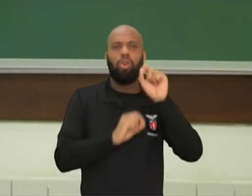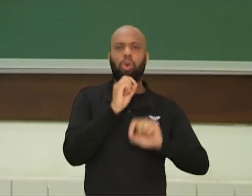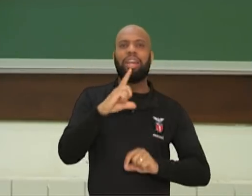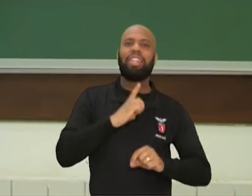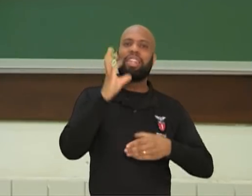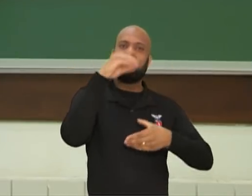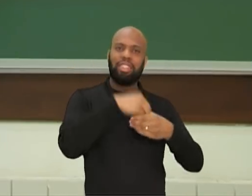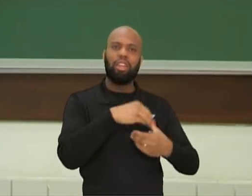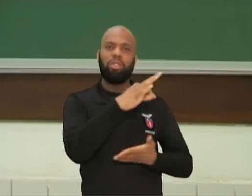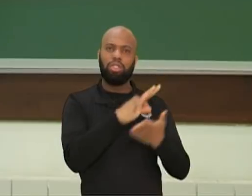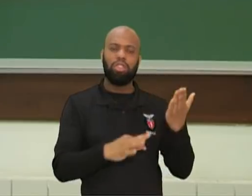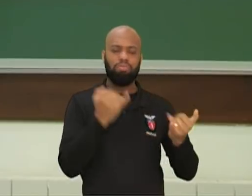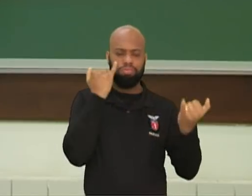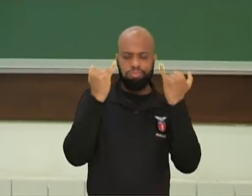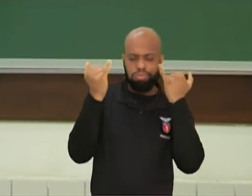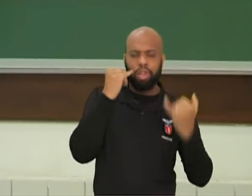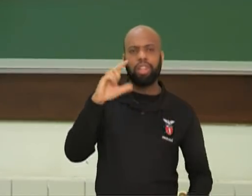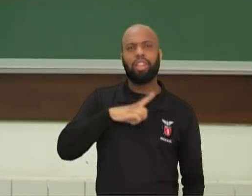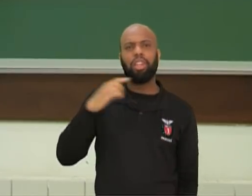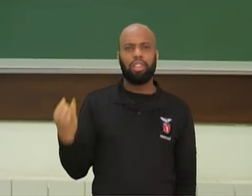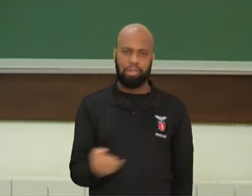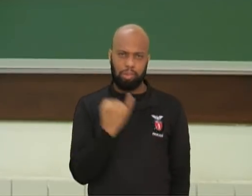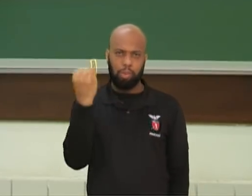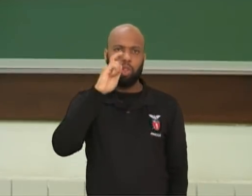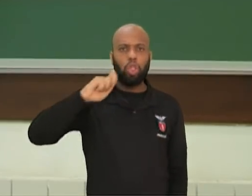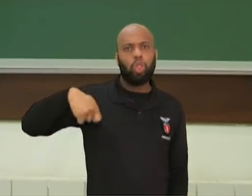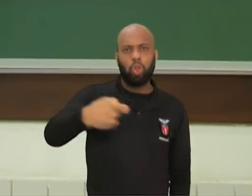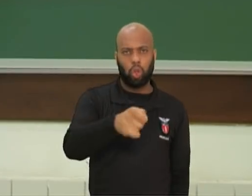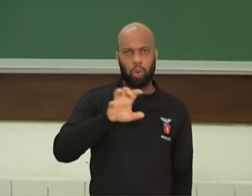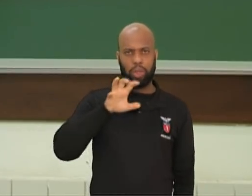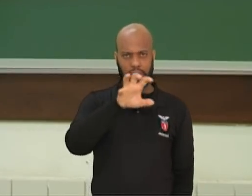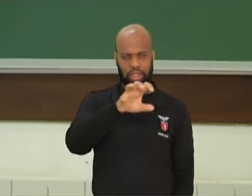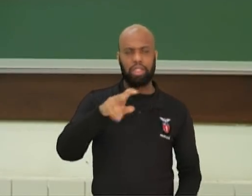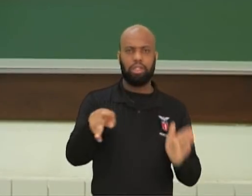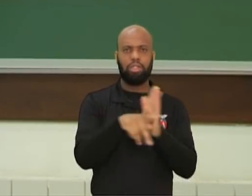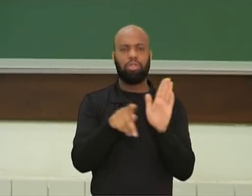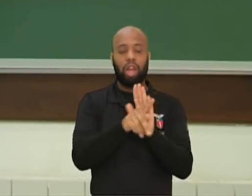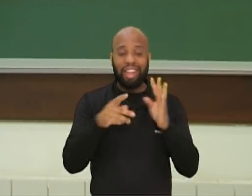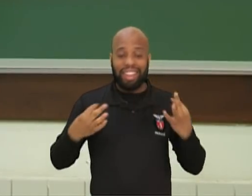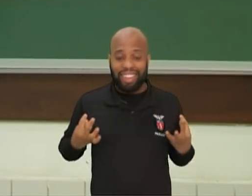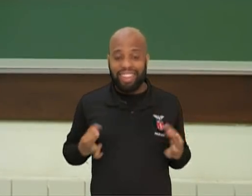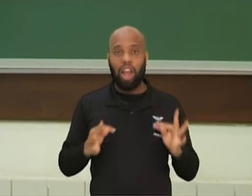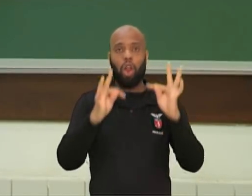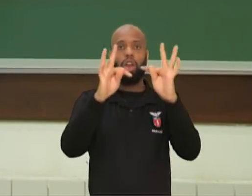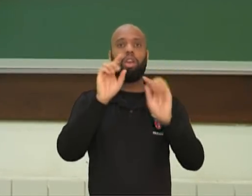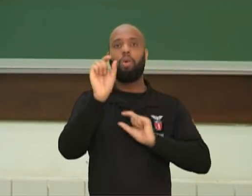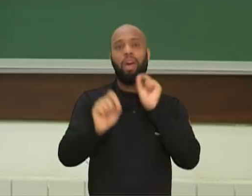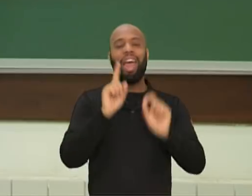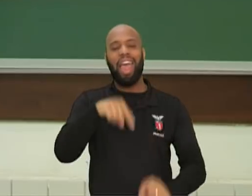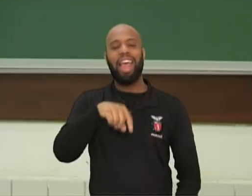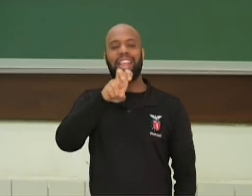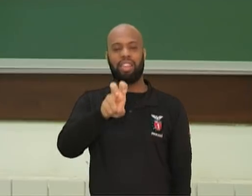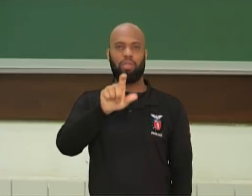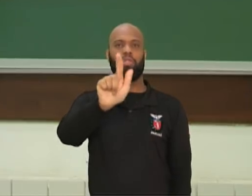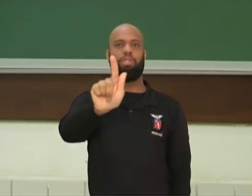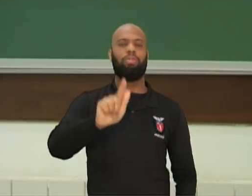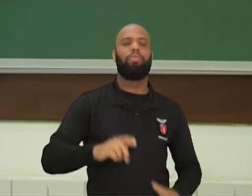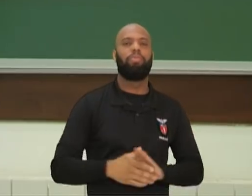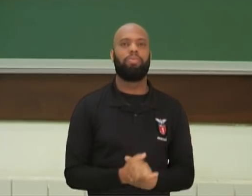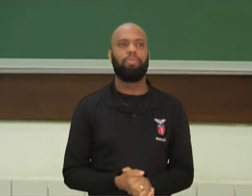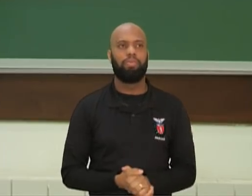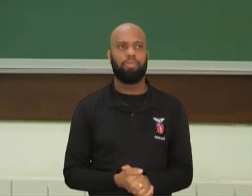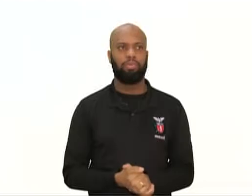o texto traz de informações importantes sobre essa tecnologia que é o 5G.